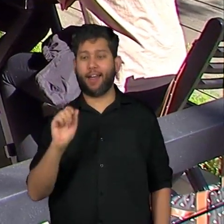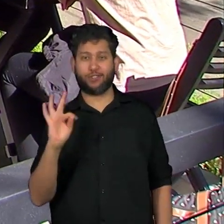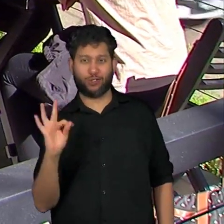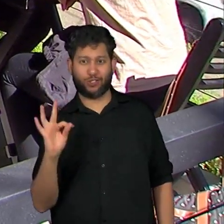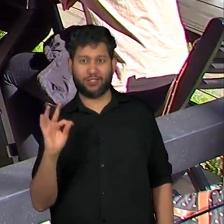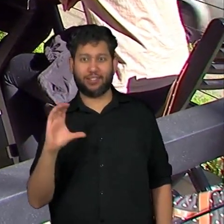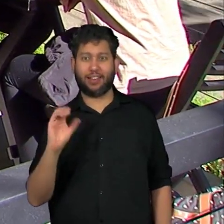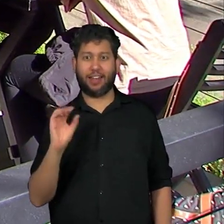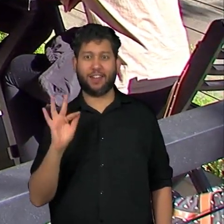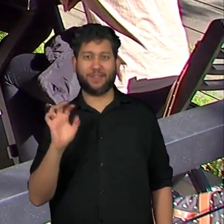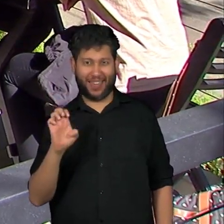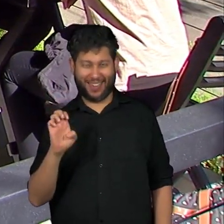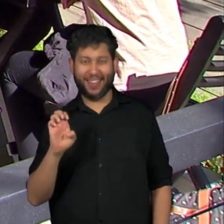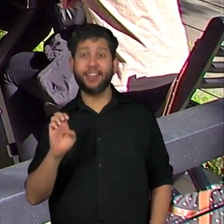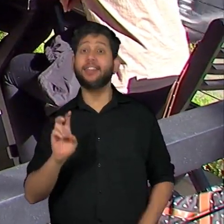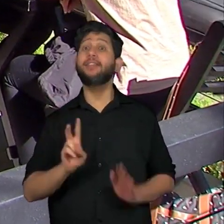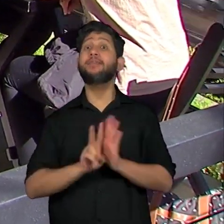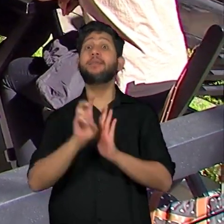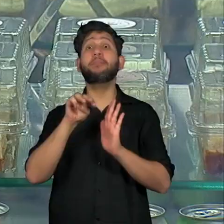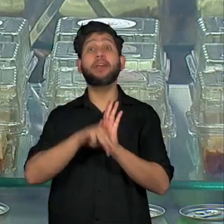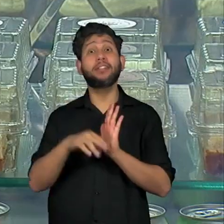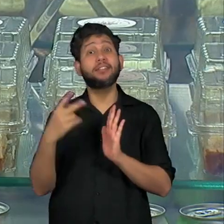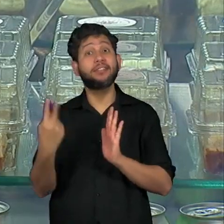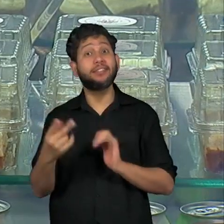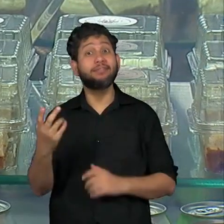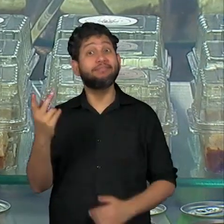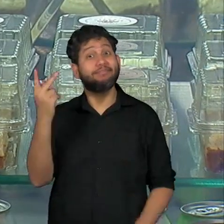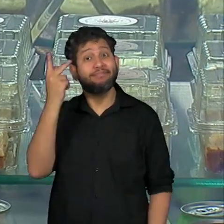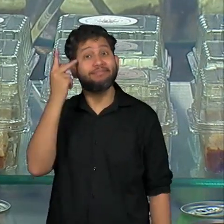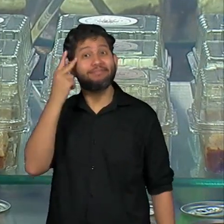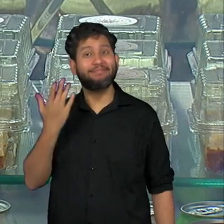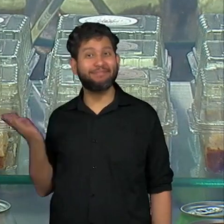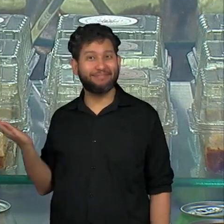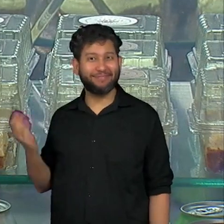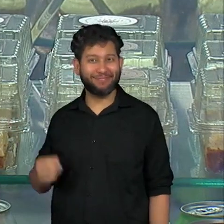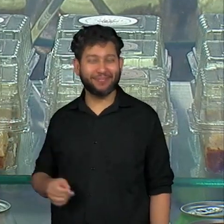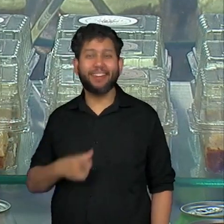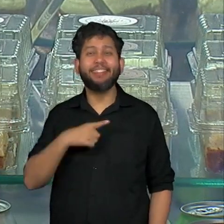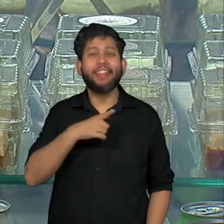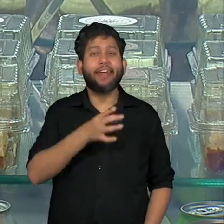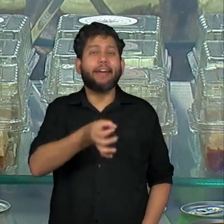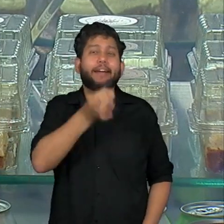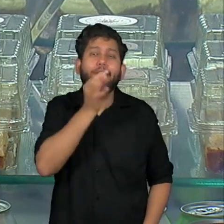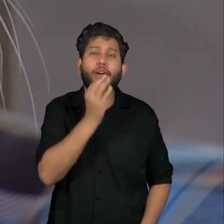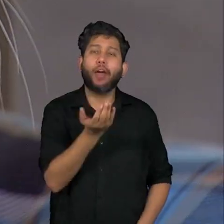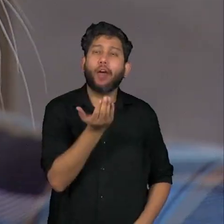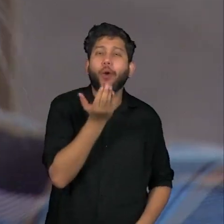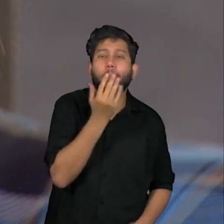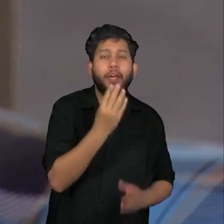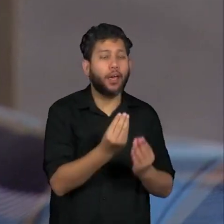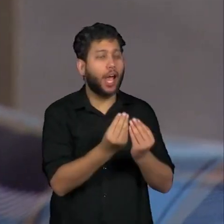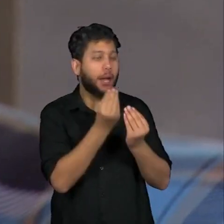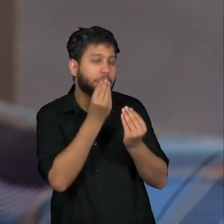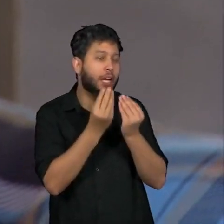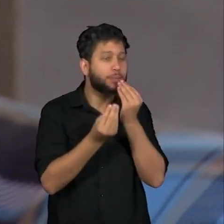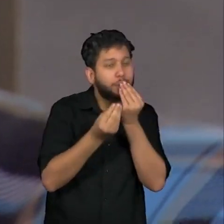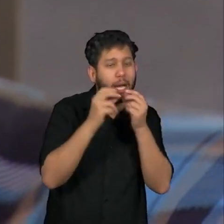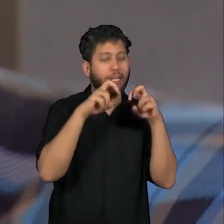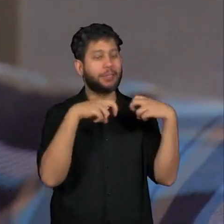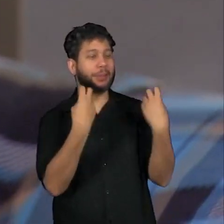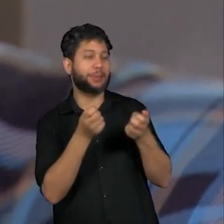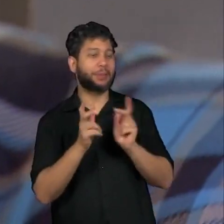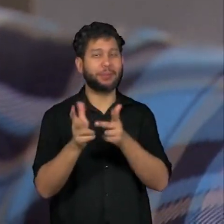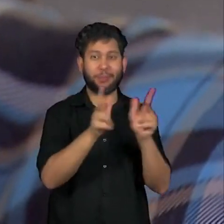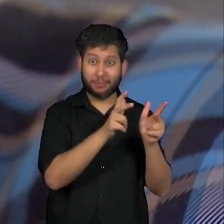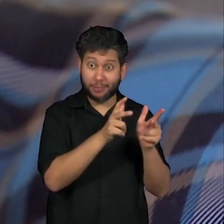Vila Mariana, zona sul da capital paulista. No local, que serve café e comidinhas, é possível visitar